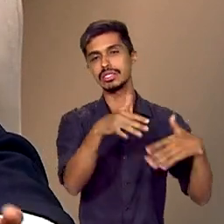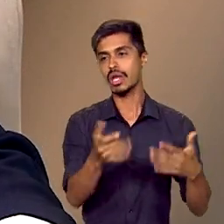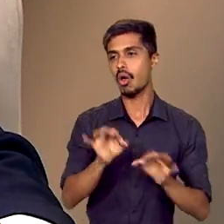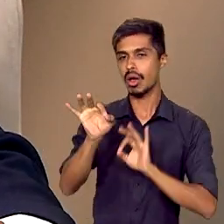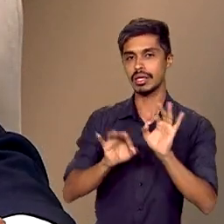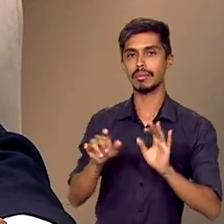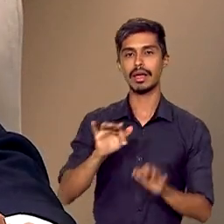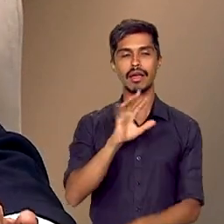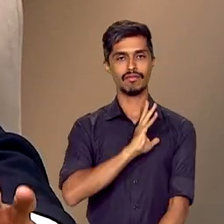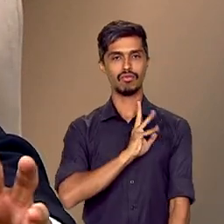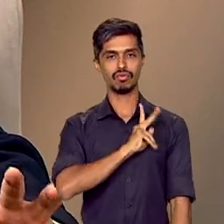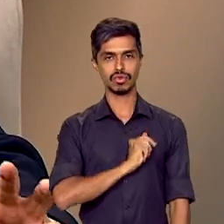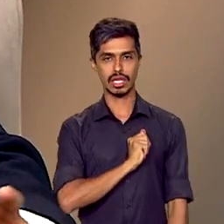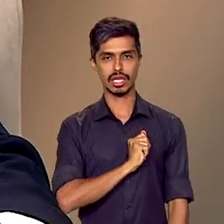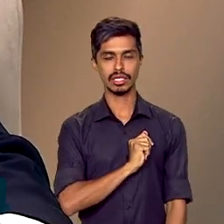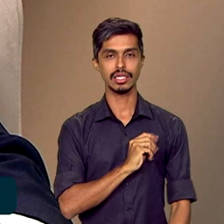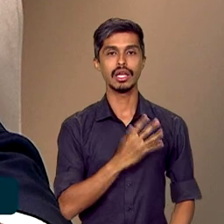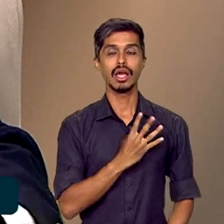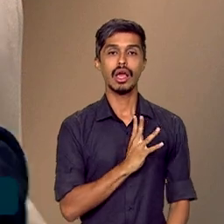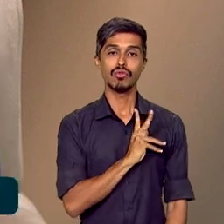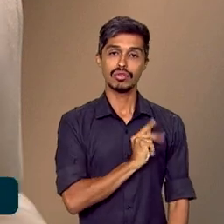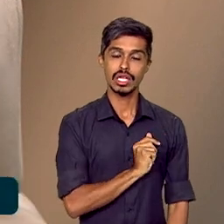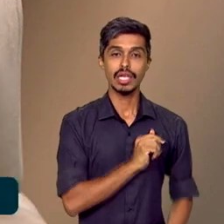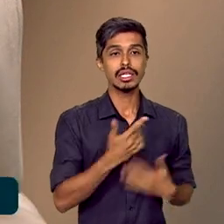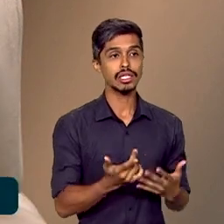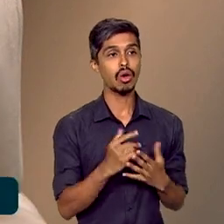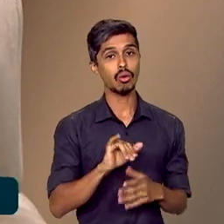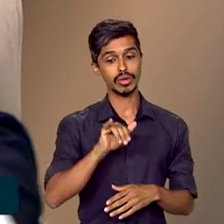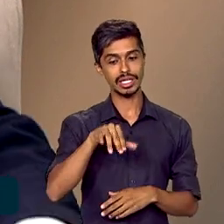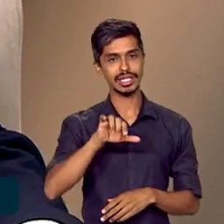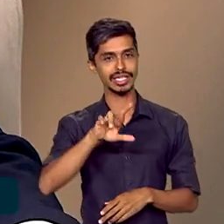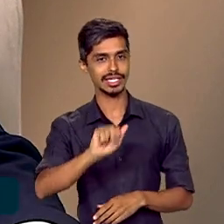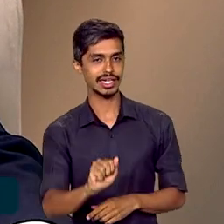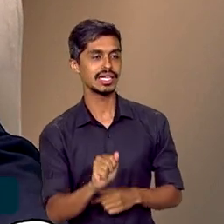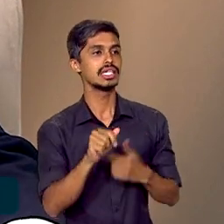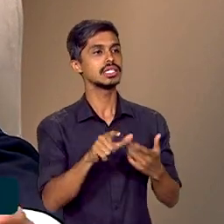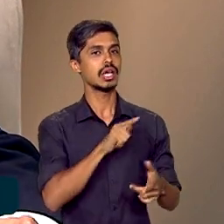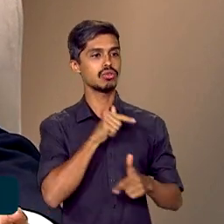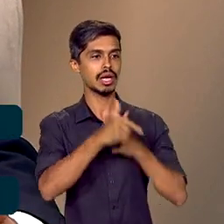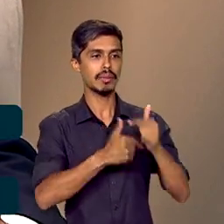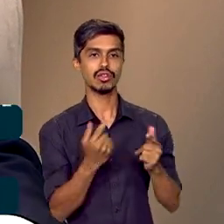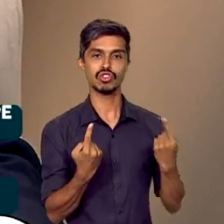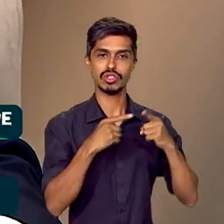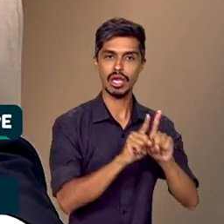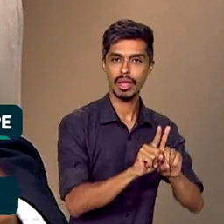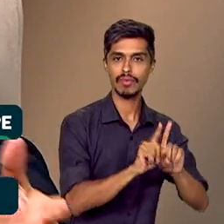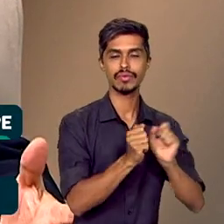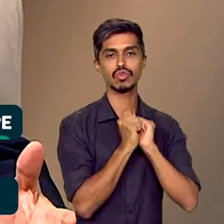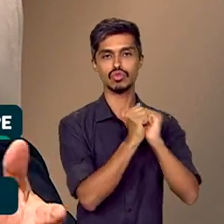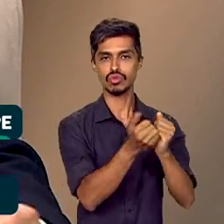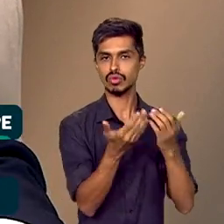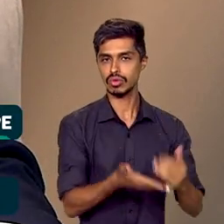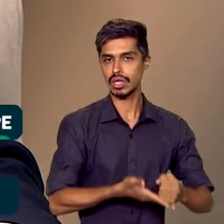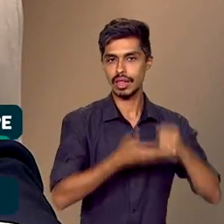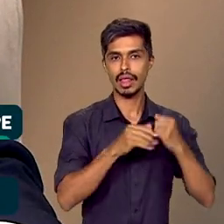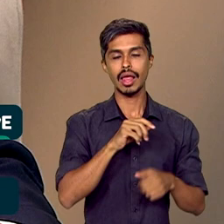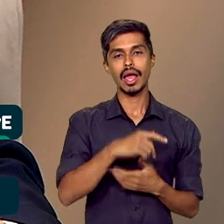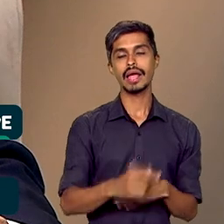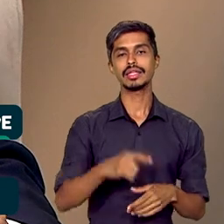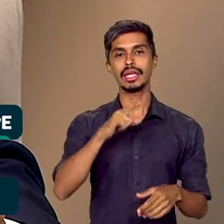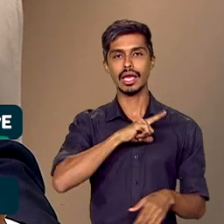coordenado pela FUNAI. O INCRA tem a tarefa de apoio à FUNAI. A desintrusão da terra indígena Ptereua, no